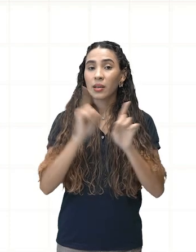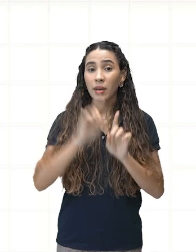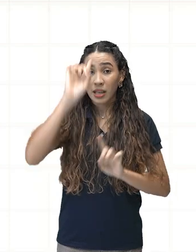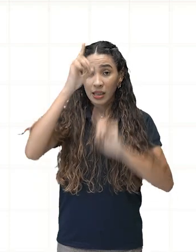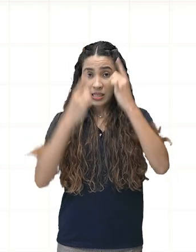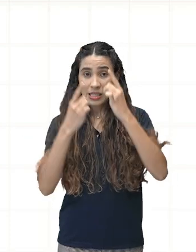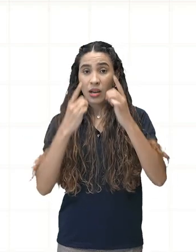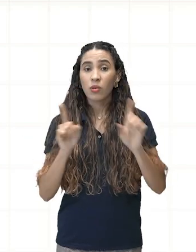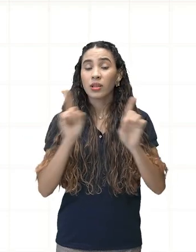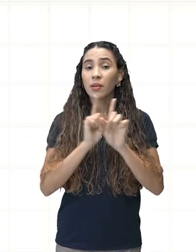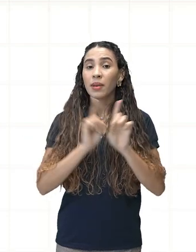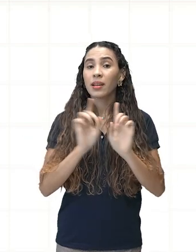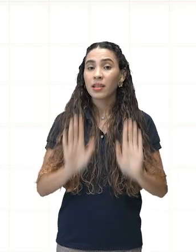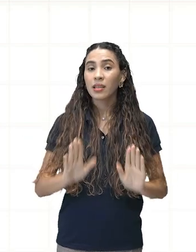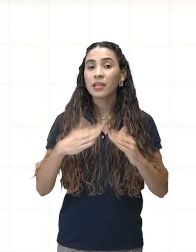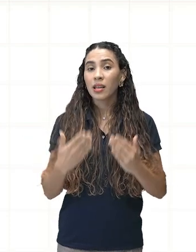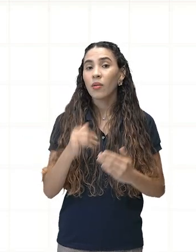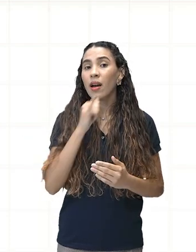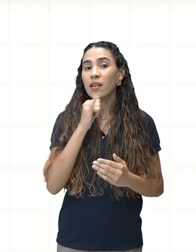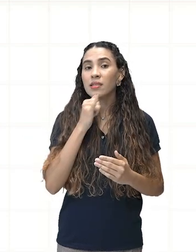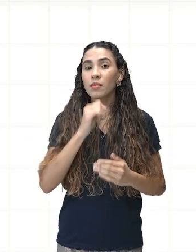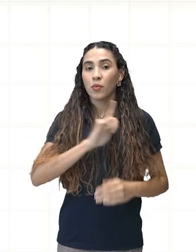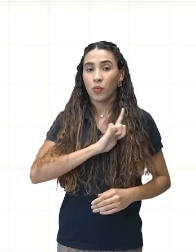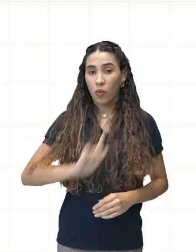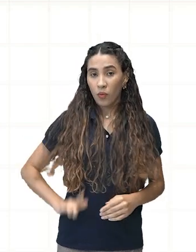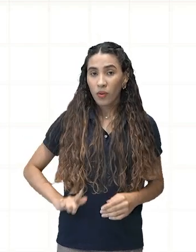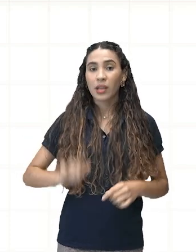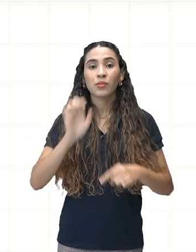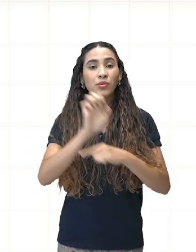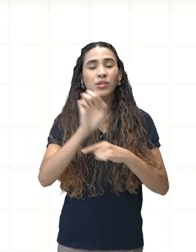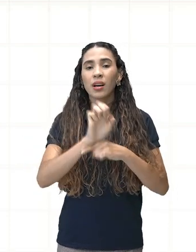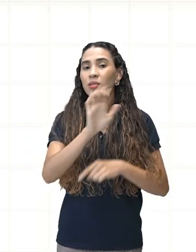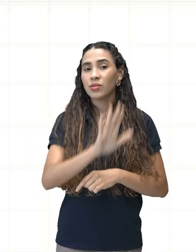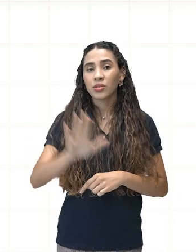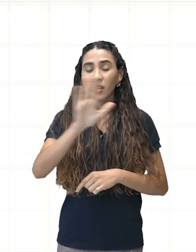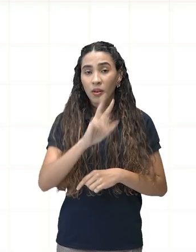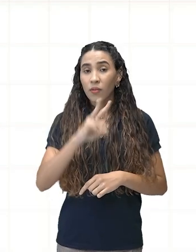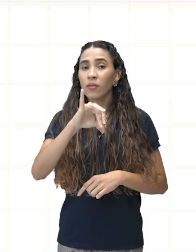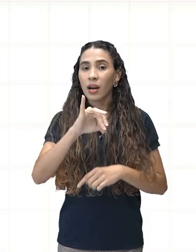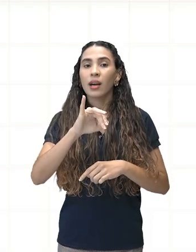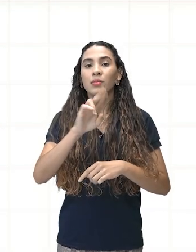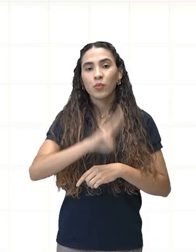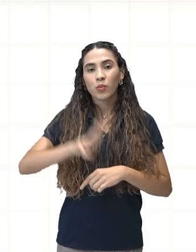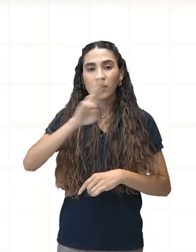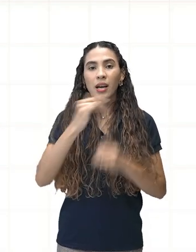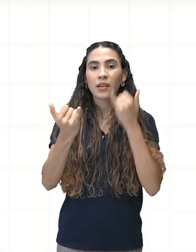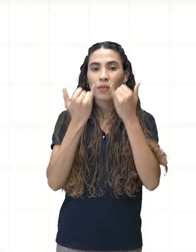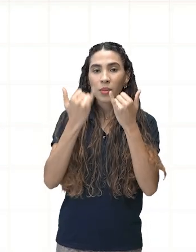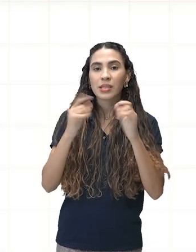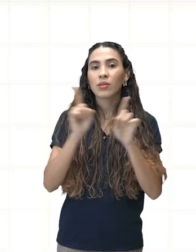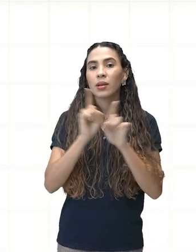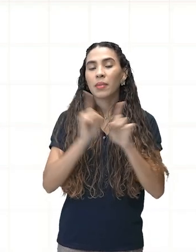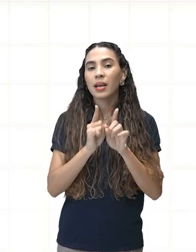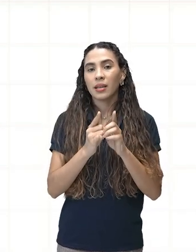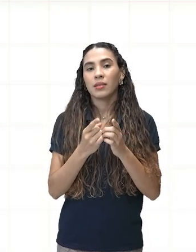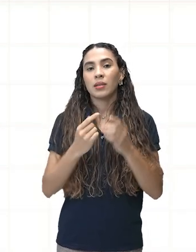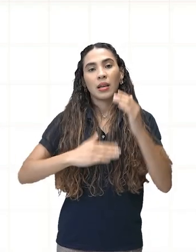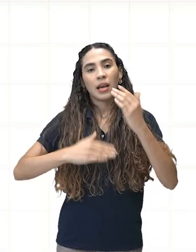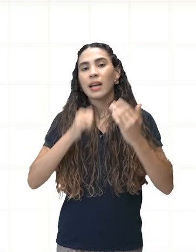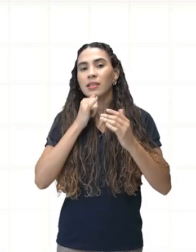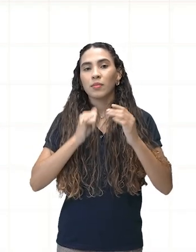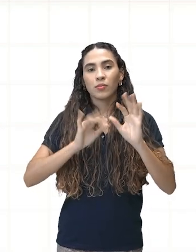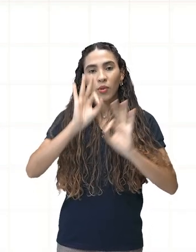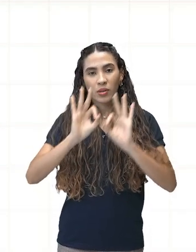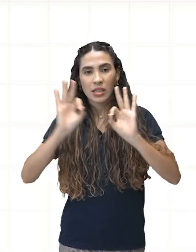de decisão. Então, os governos, o Estado, de uma forma geral, utiliza muito esses dados ali para a produção de